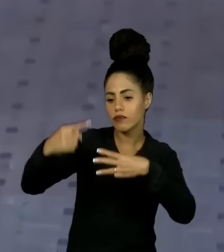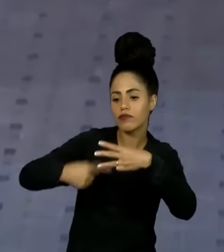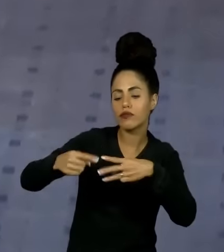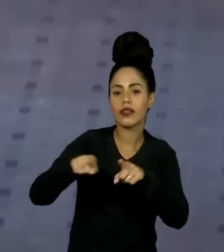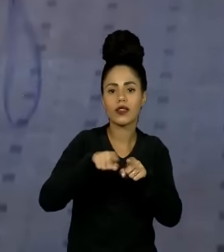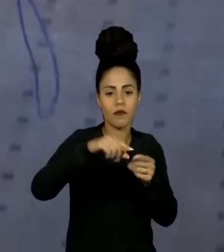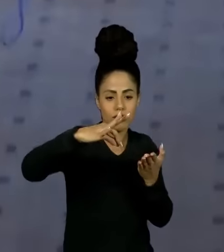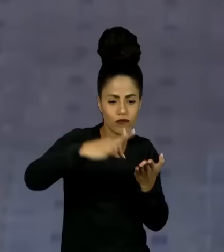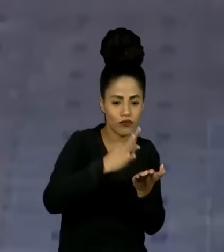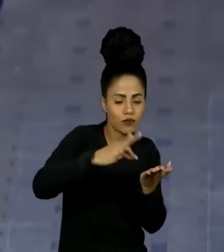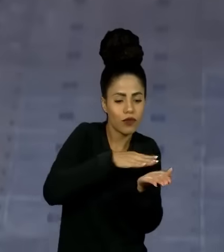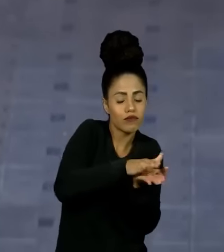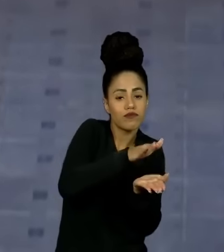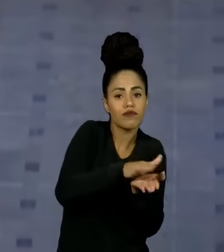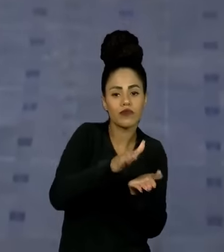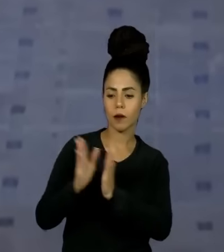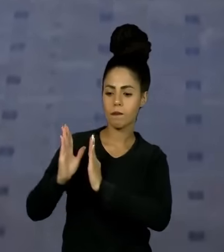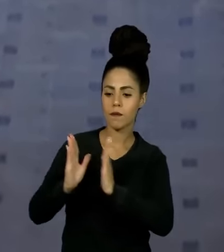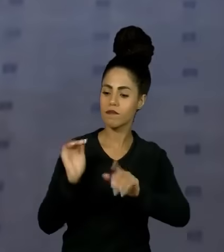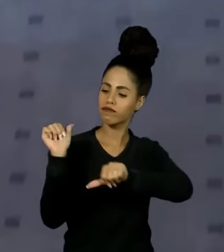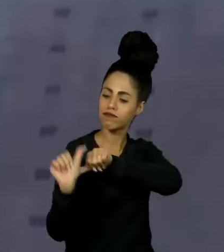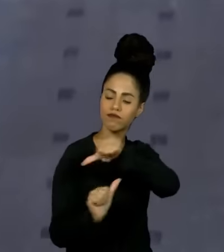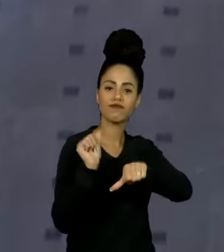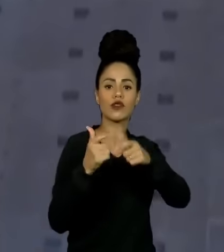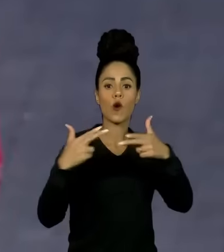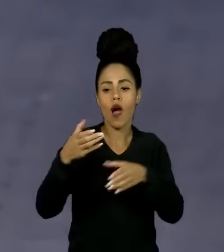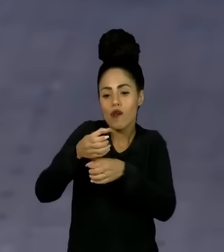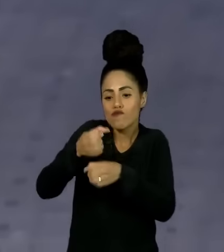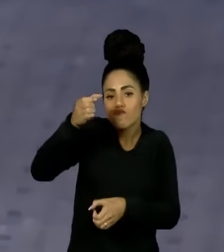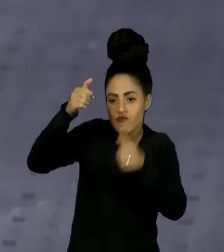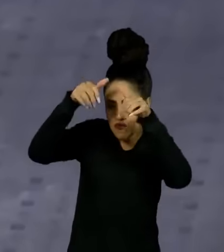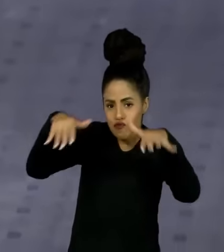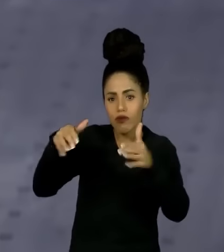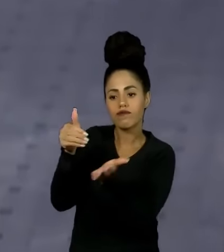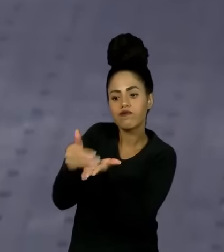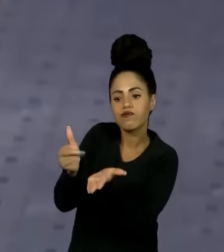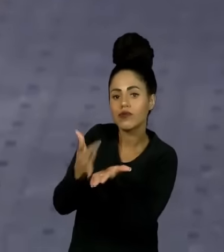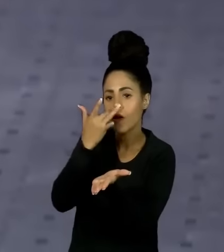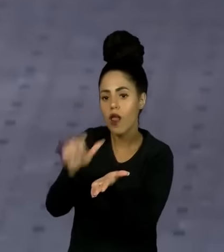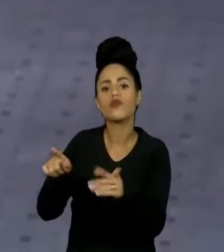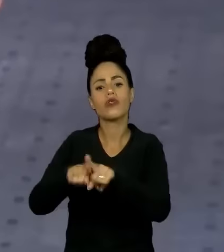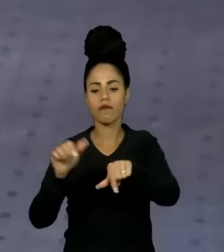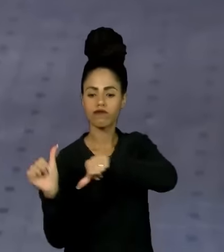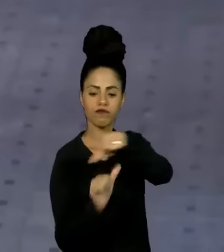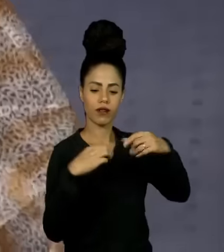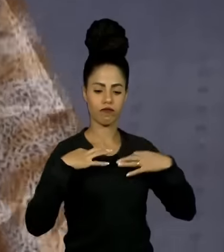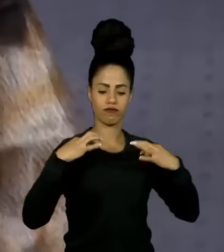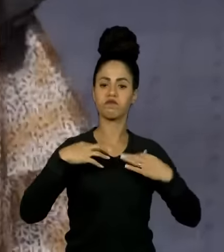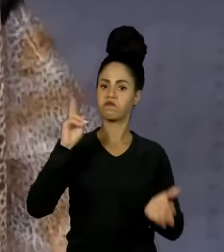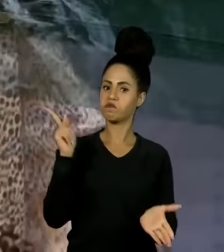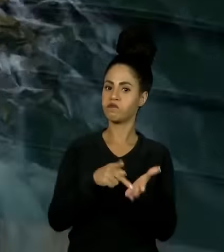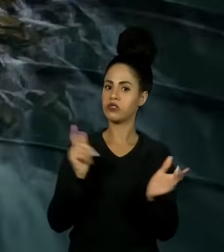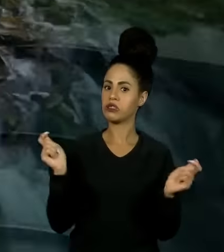são valorizadas no processo de transformação de guarda-chuvas usados em peças de roupas